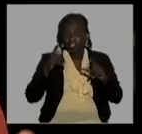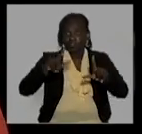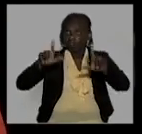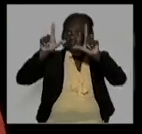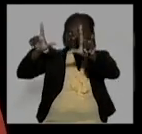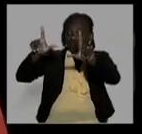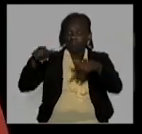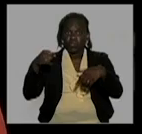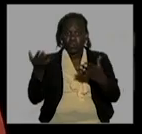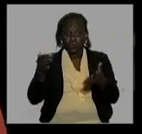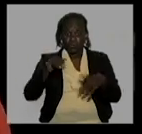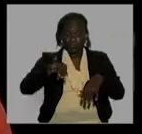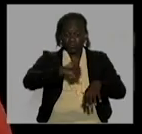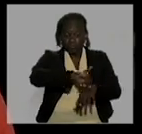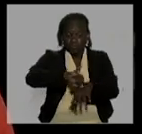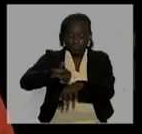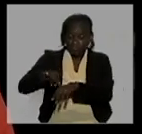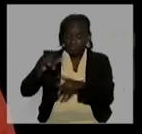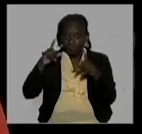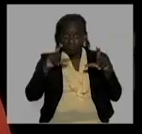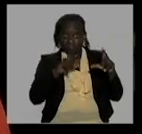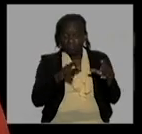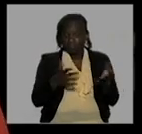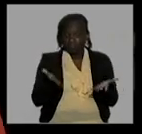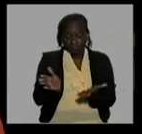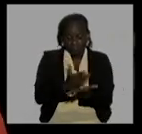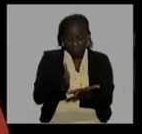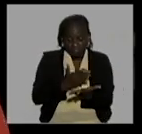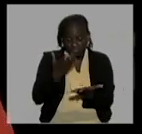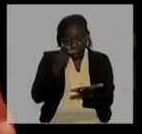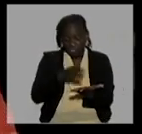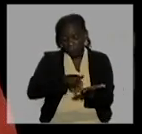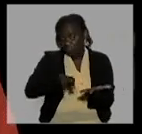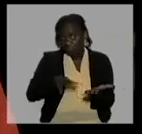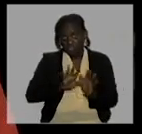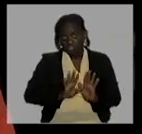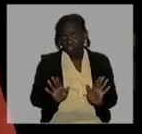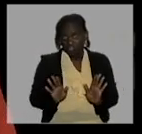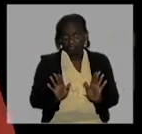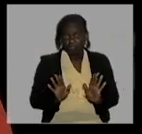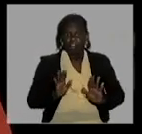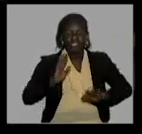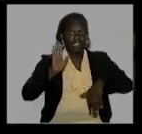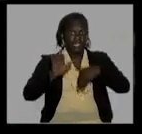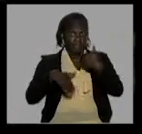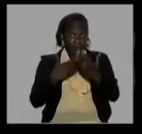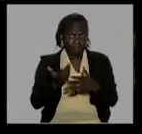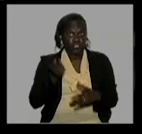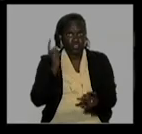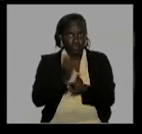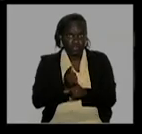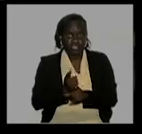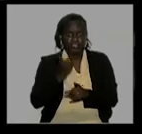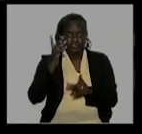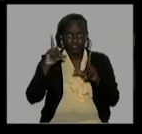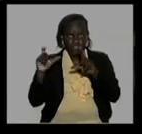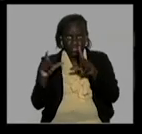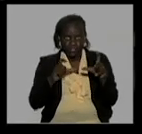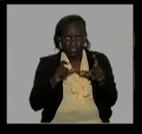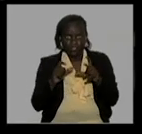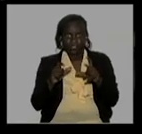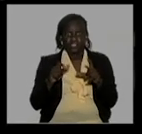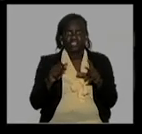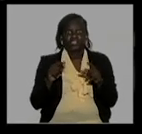um retrato na parede, ou no porta-retrato, ou num álbum de fotografia, né? Depois que eu descobri